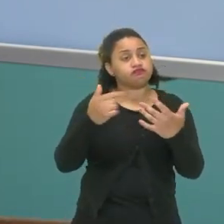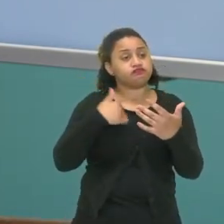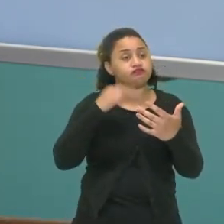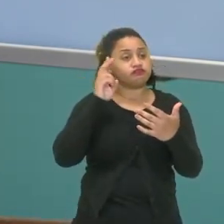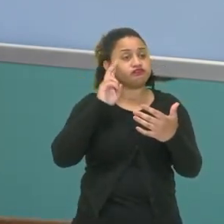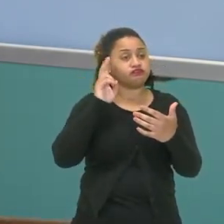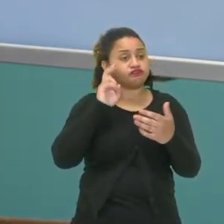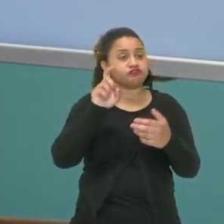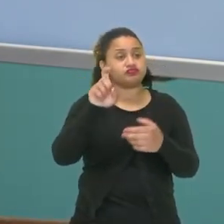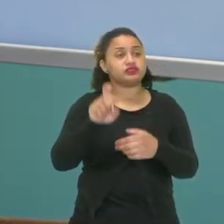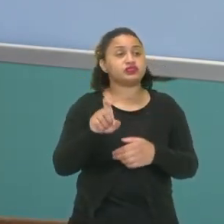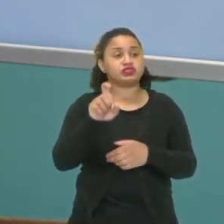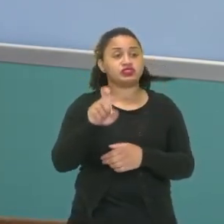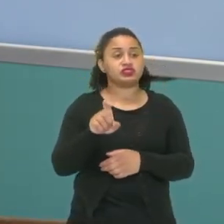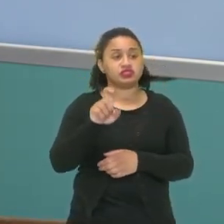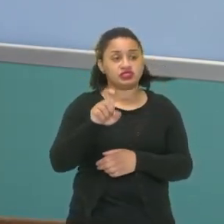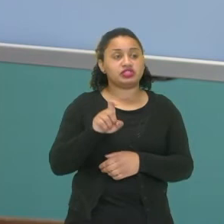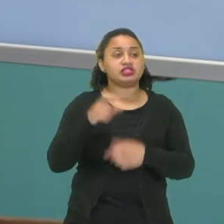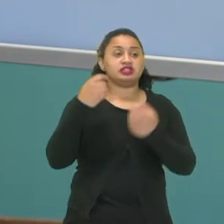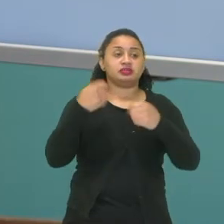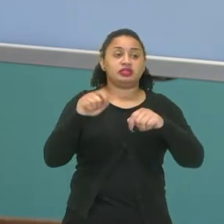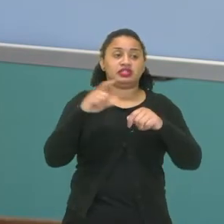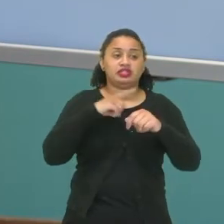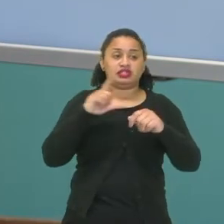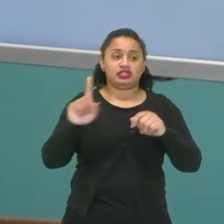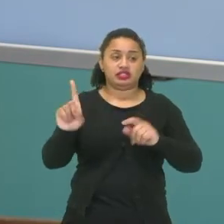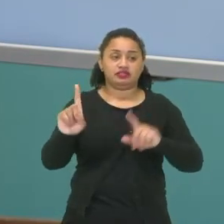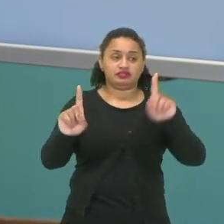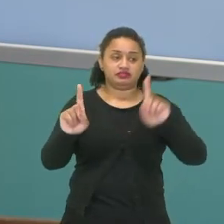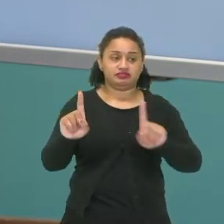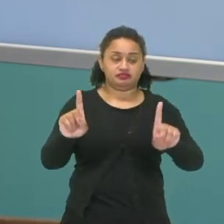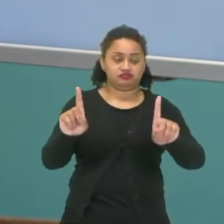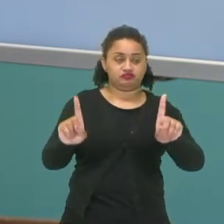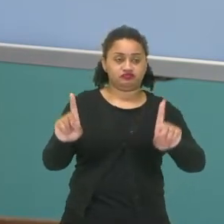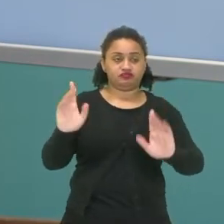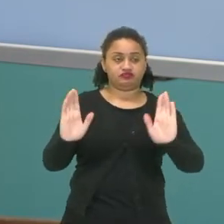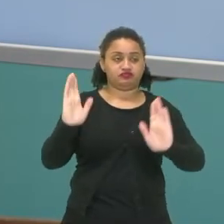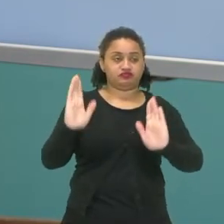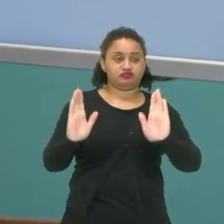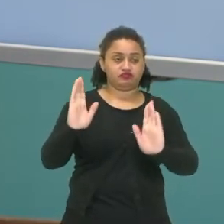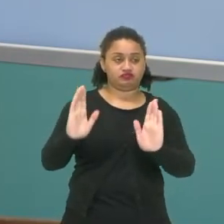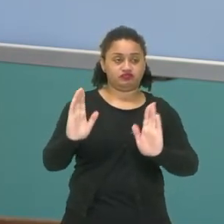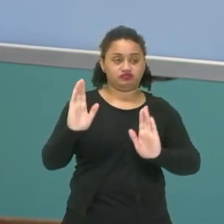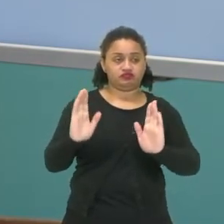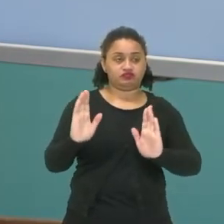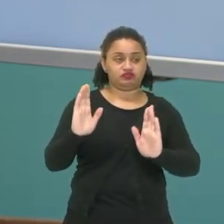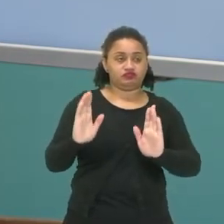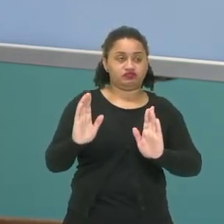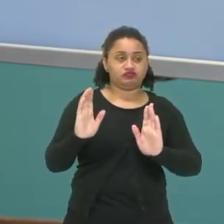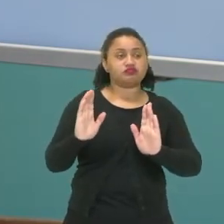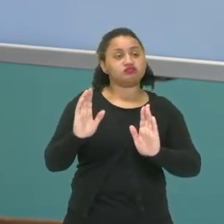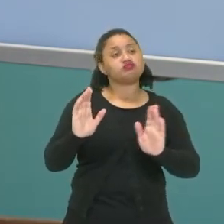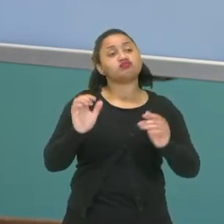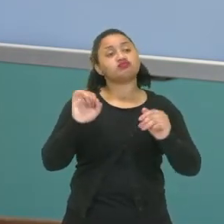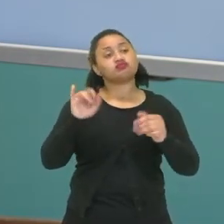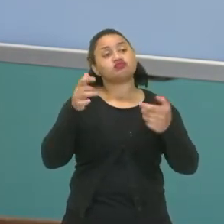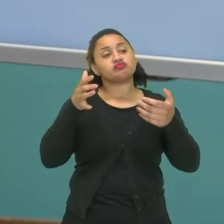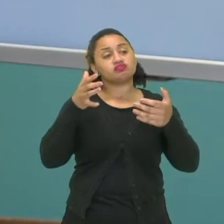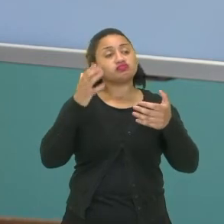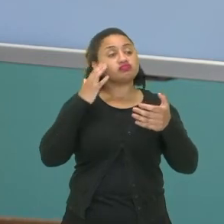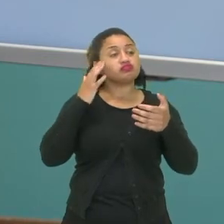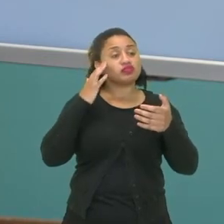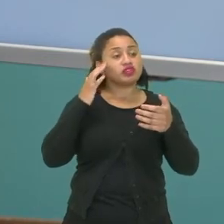de X aqui vai ser o valor aqui, no caso, de X2, que esse X2 é daqui até aqui, menos